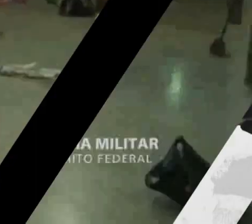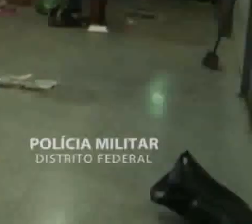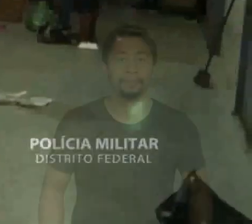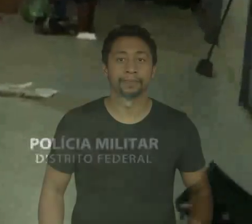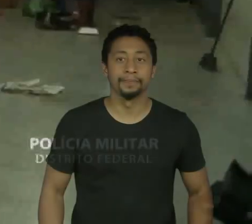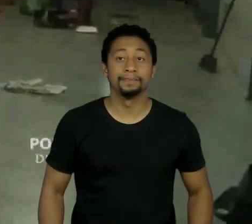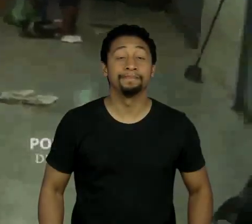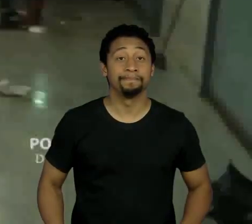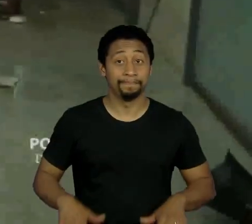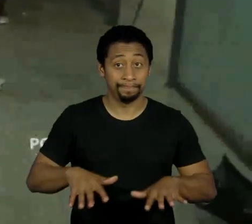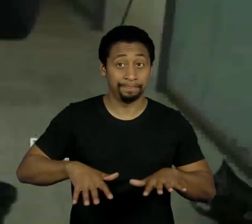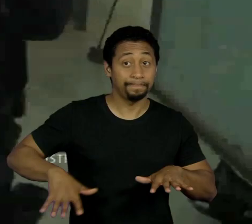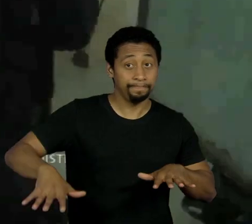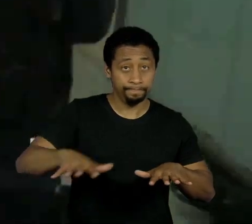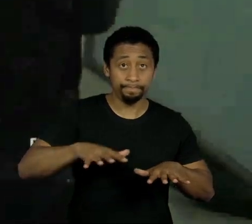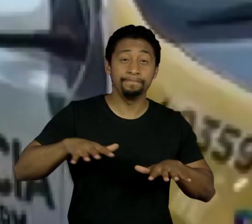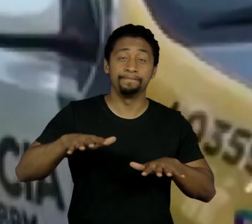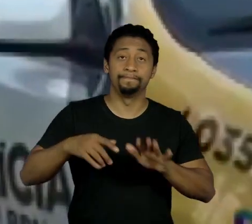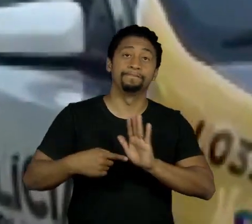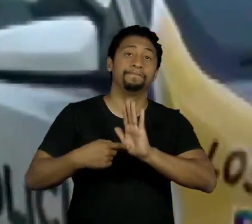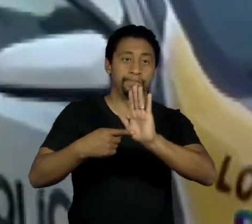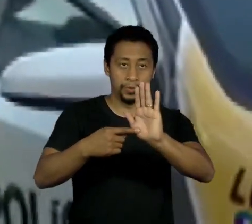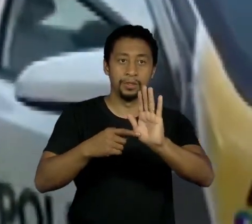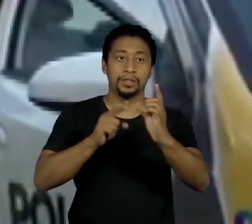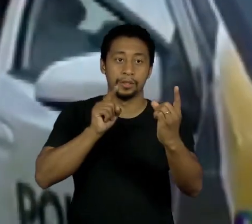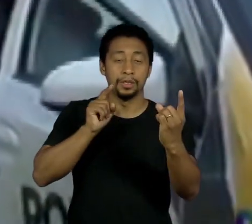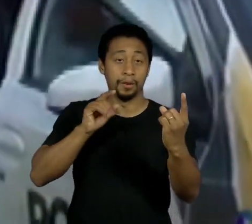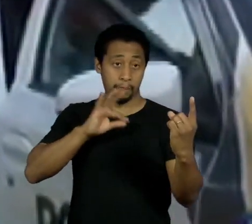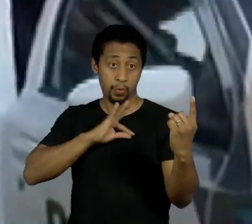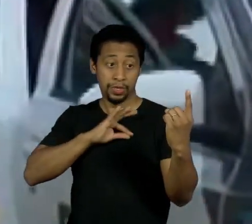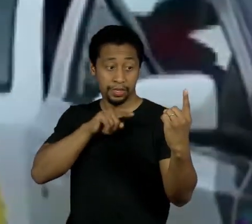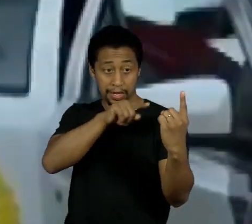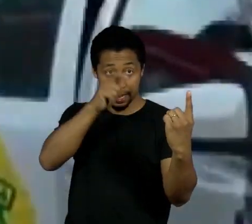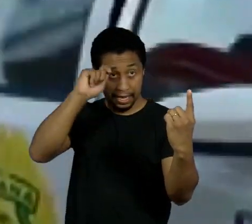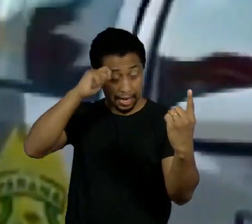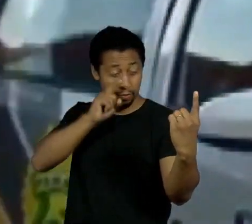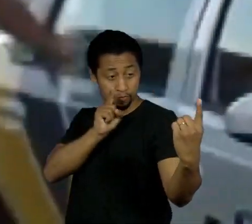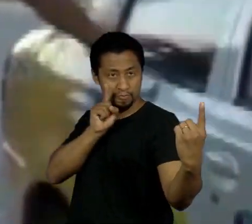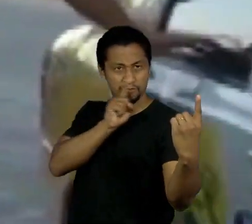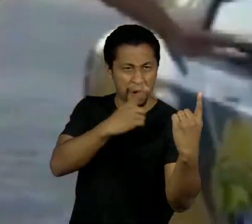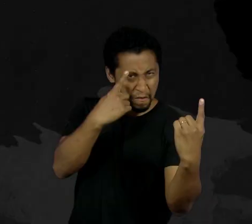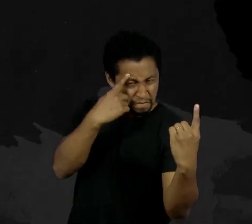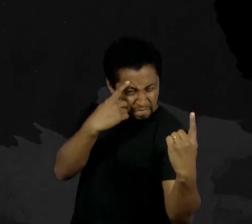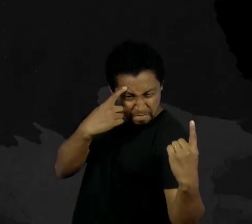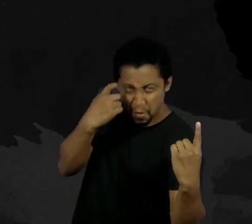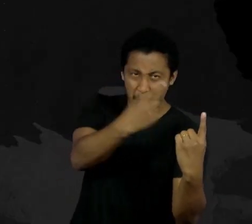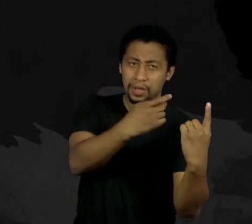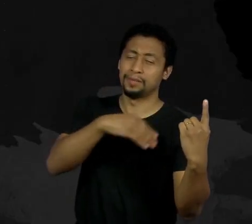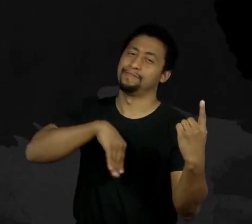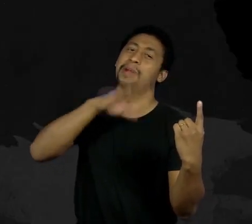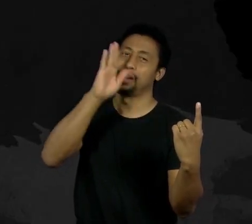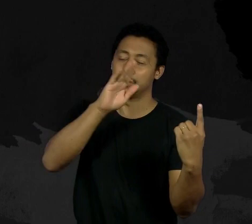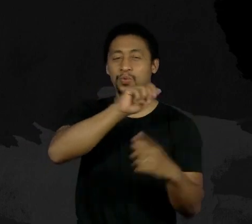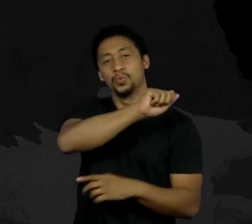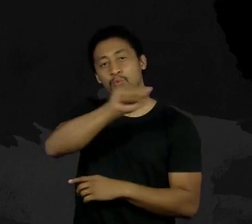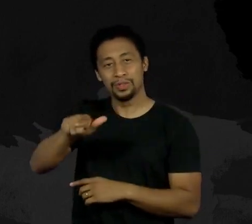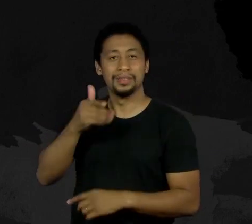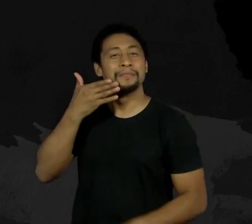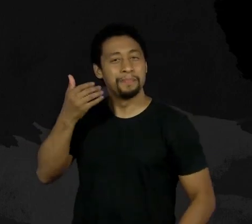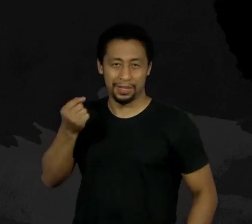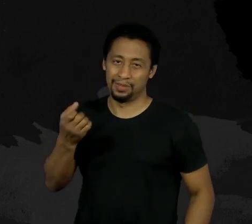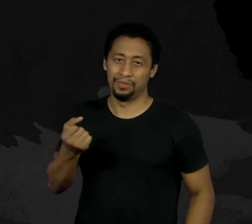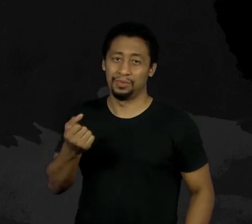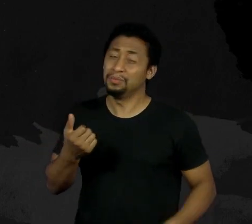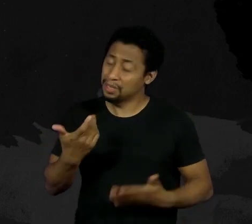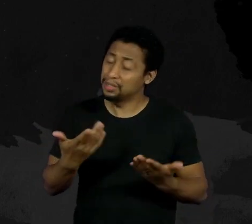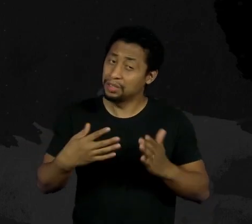Em geral, as abordagens contra pessoas negras são mais violentas. Então, o uso da força, muitas vezes, não é proporcional, como deveria ser pelas próprias regras da